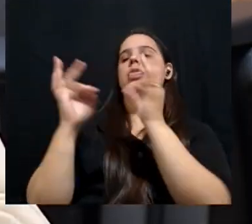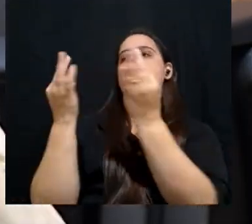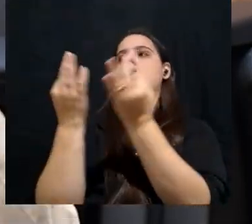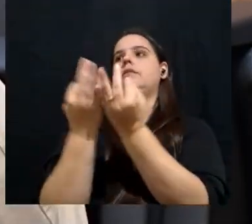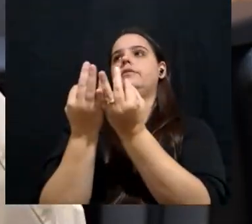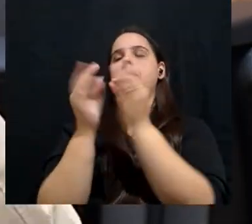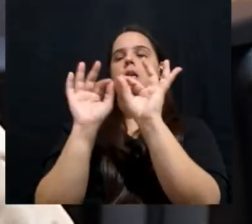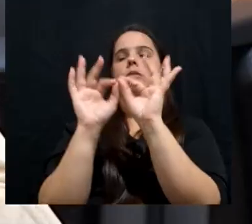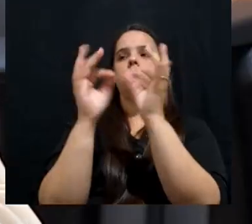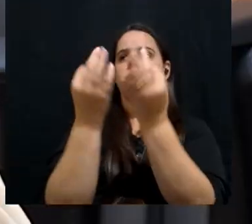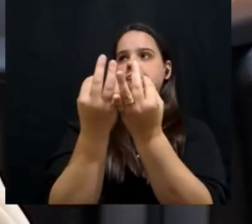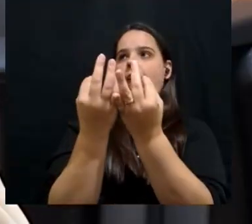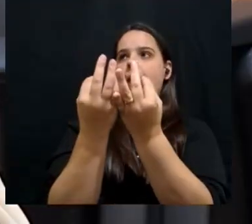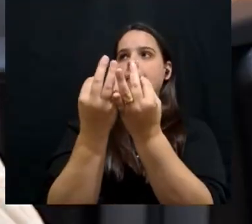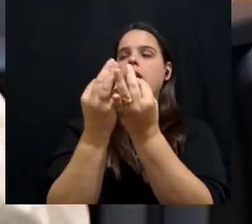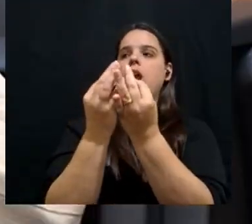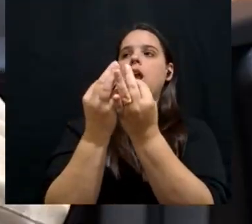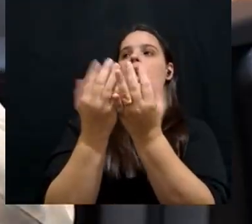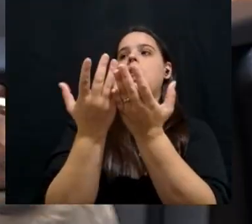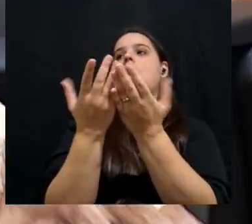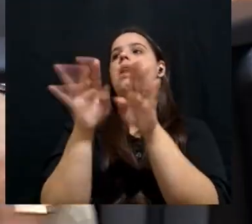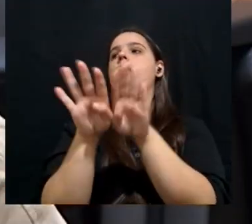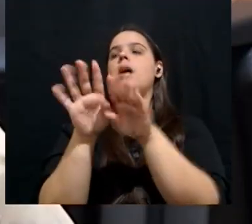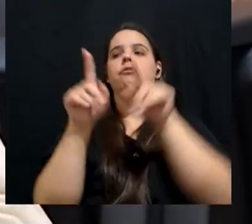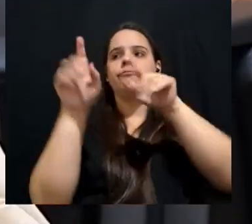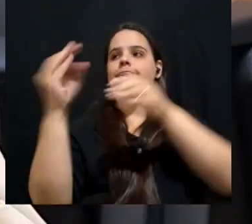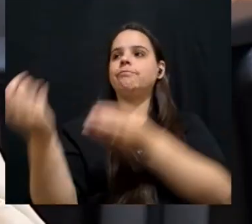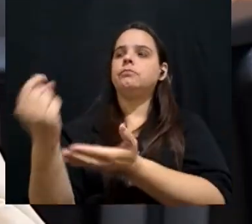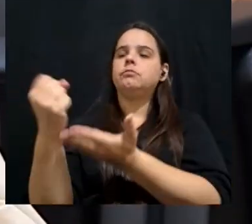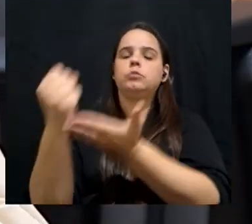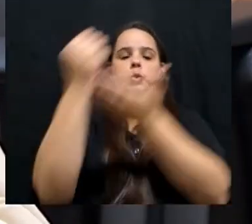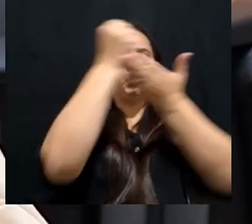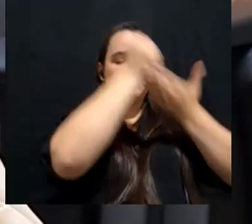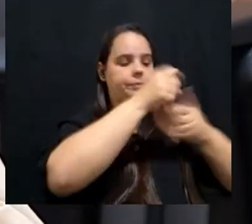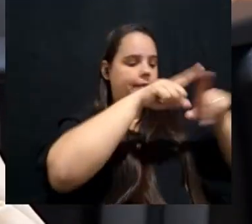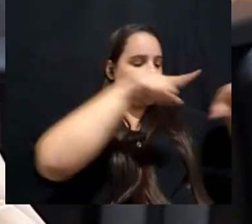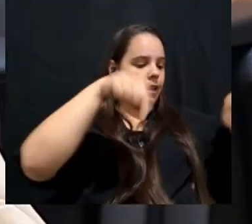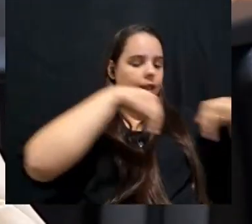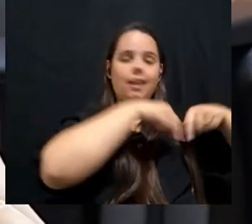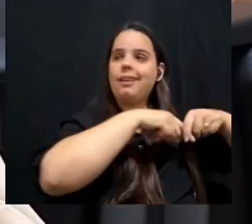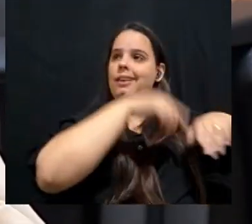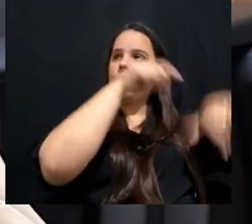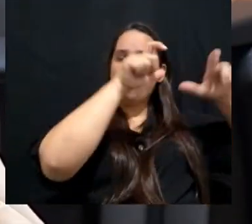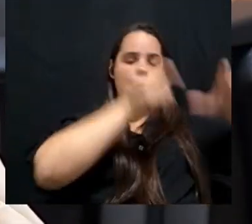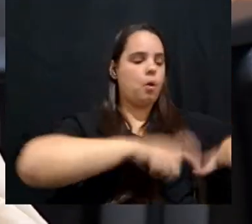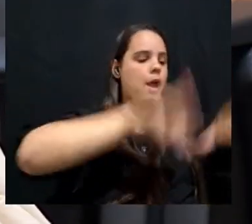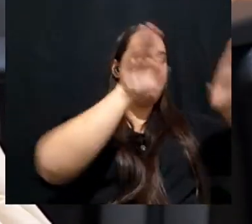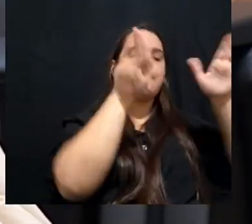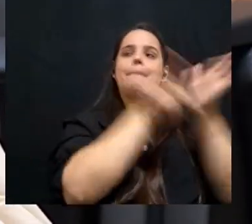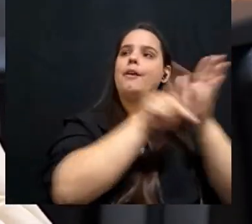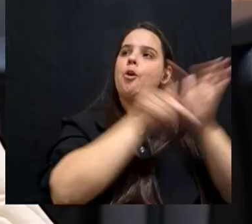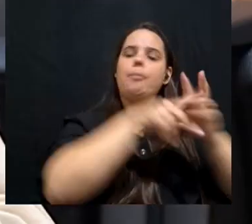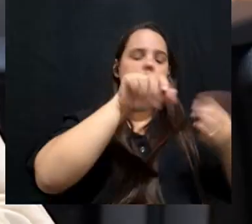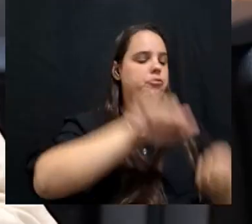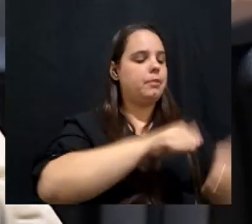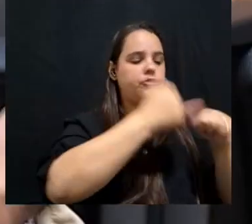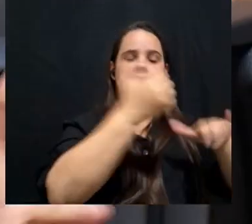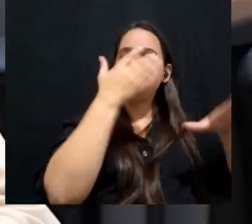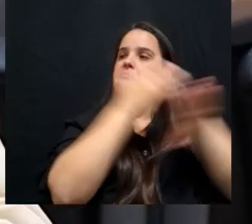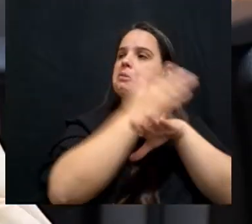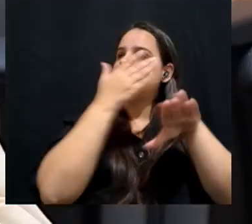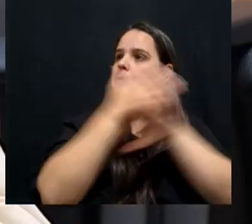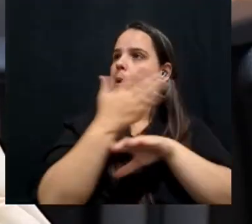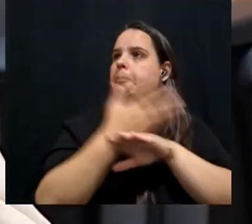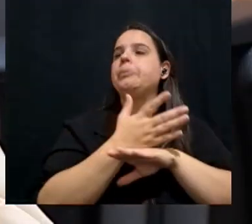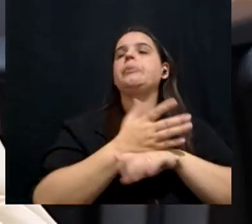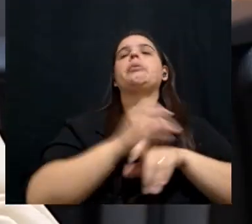né? Para poder fazer o batistério ali e depois eles aproveitar da estrutura do parque. Muitas igrejas hoje não têm